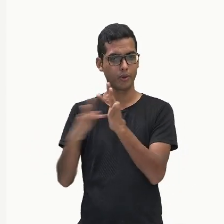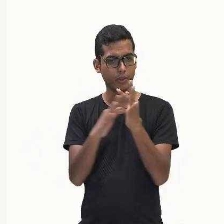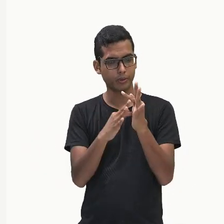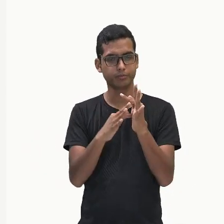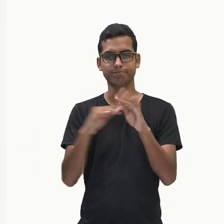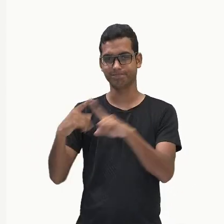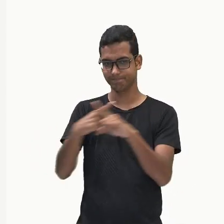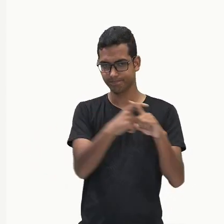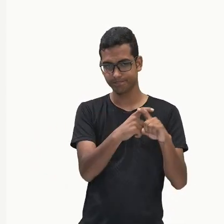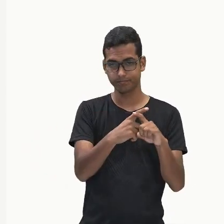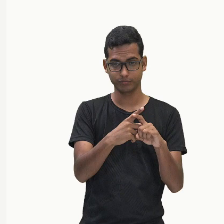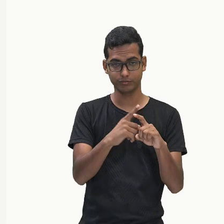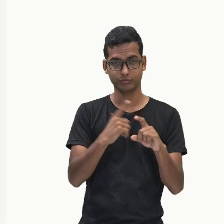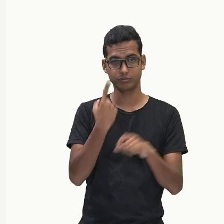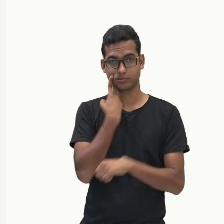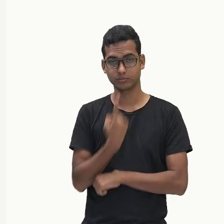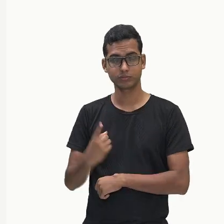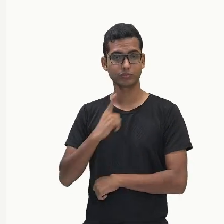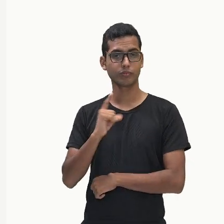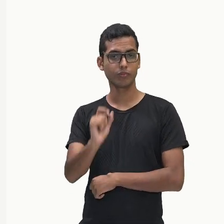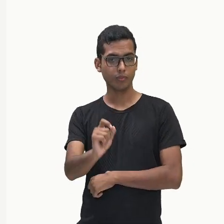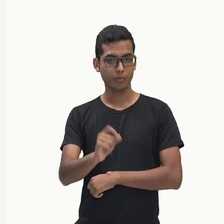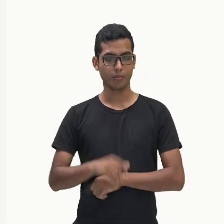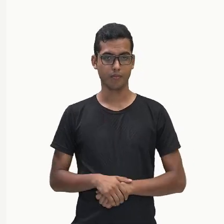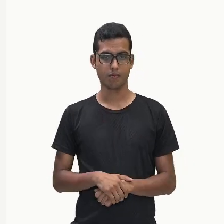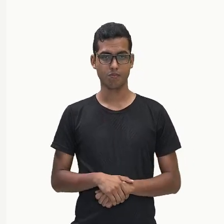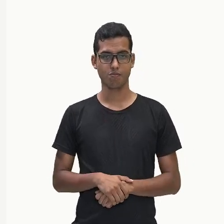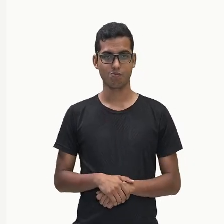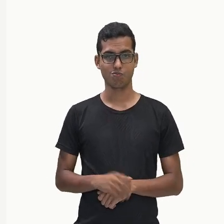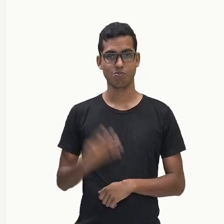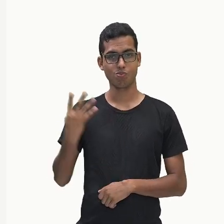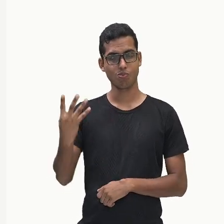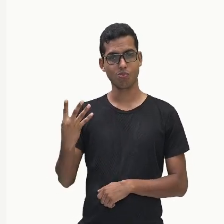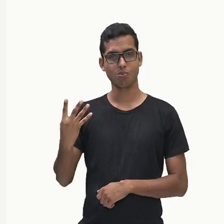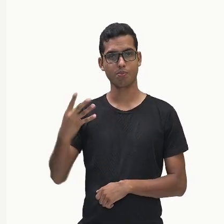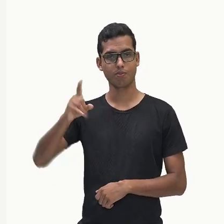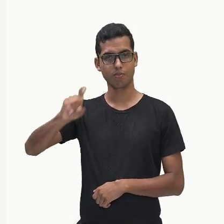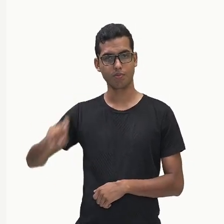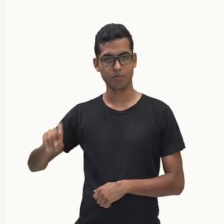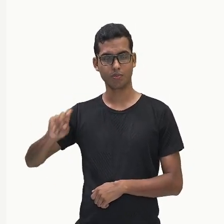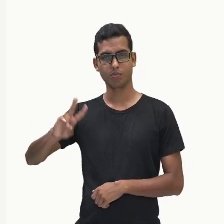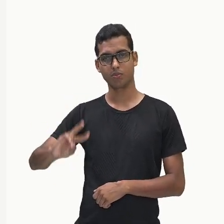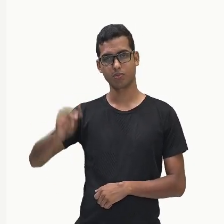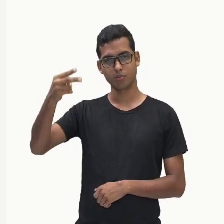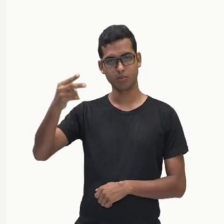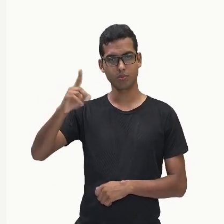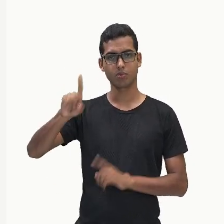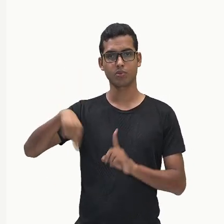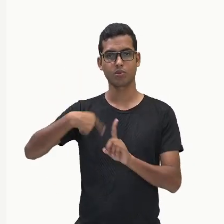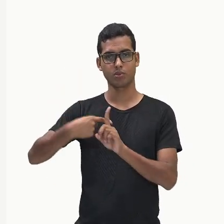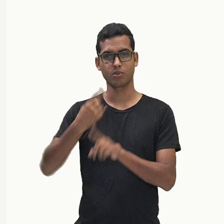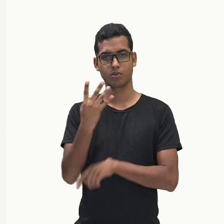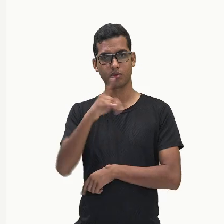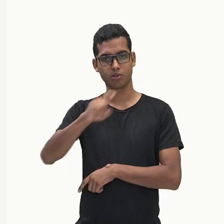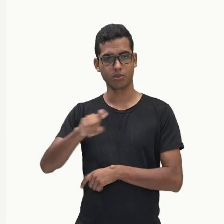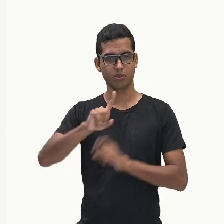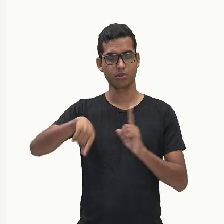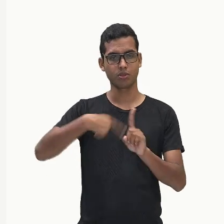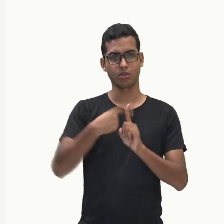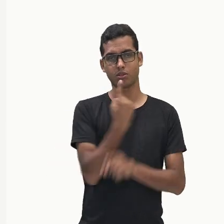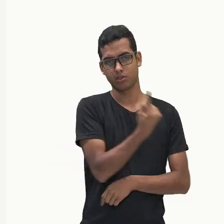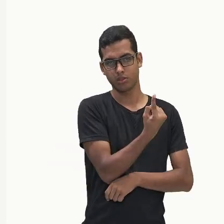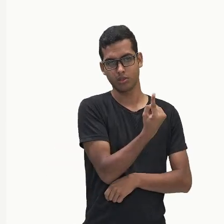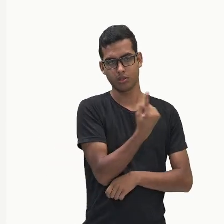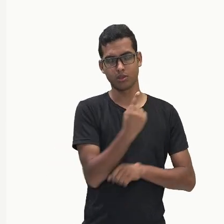entre 4x ao quadrado mais 4x mais 1 multiplicado com x mais